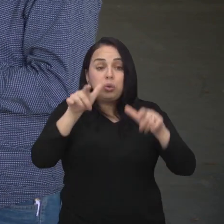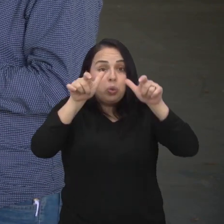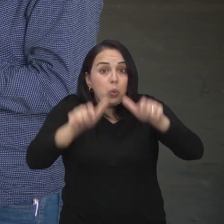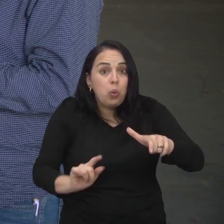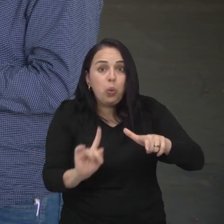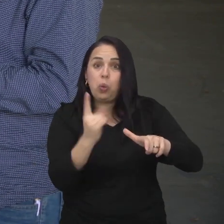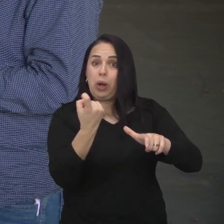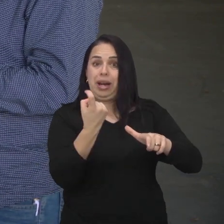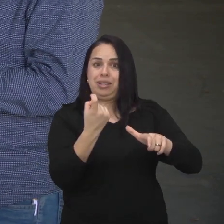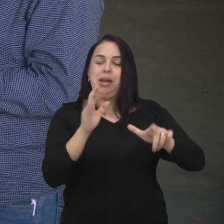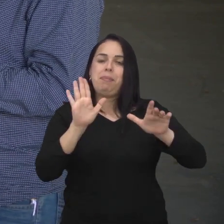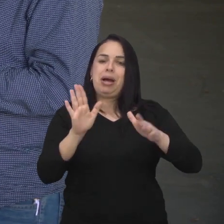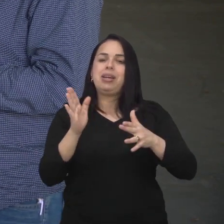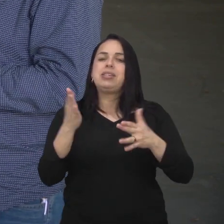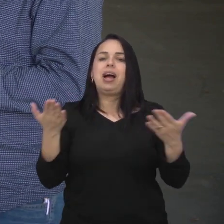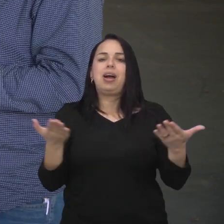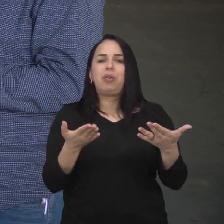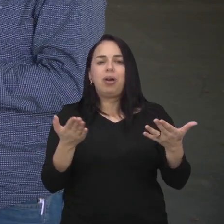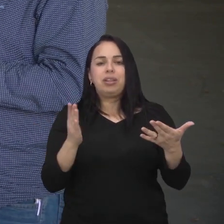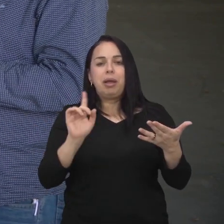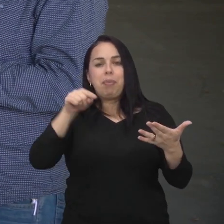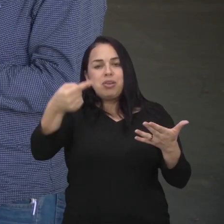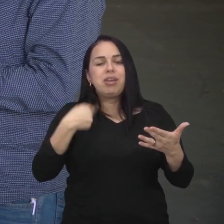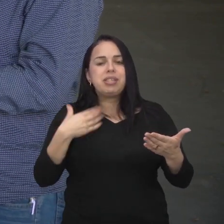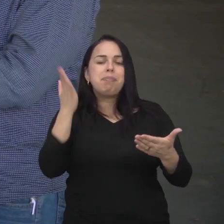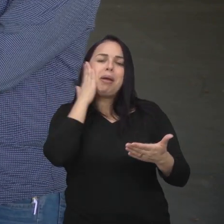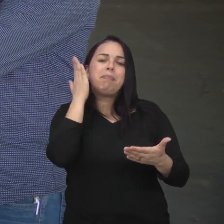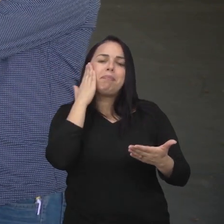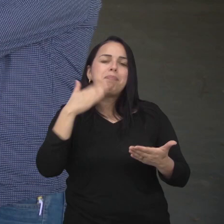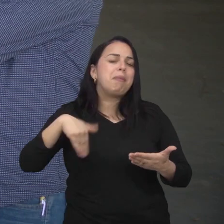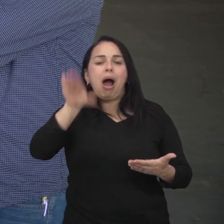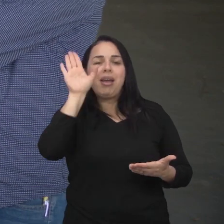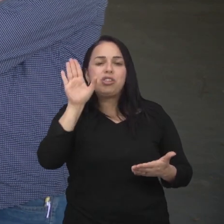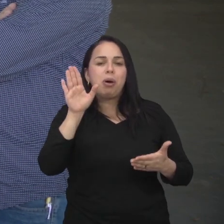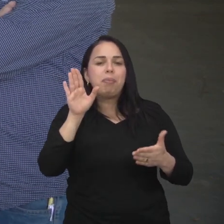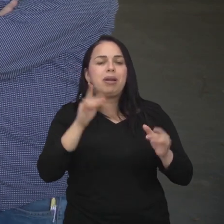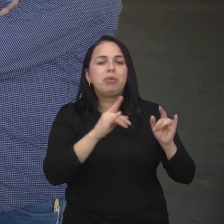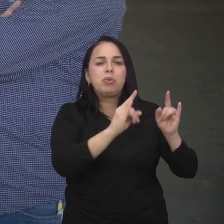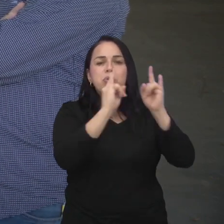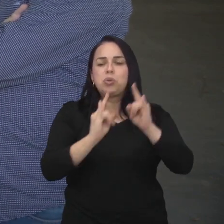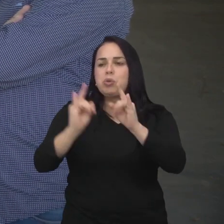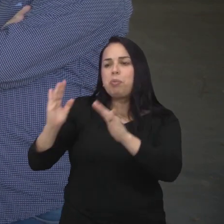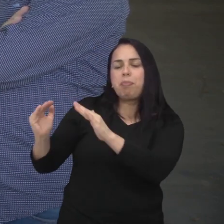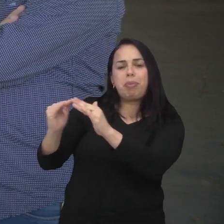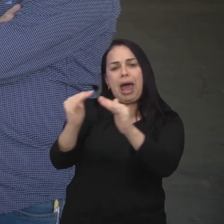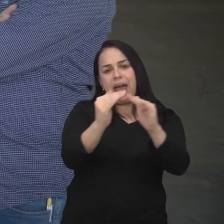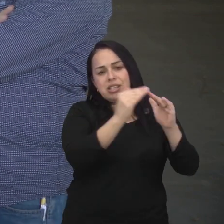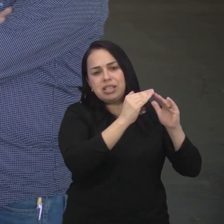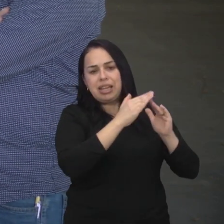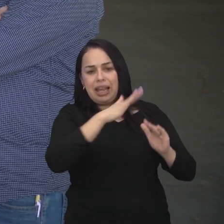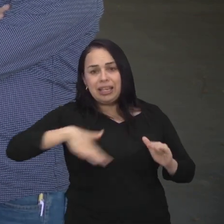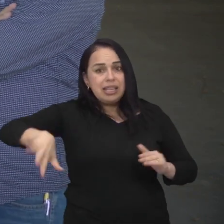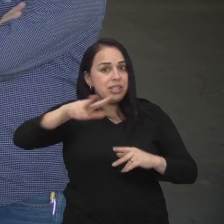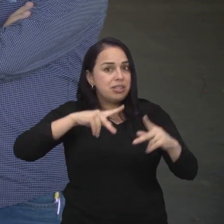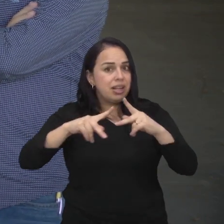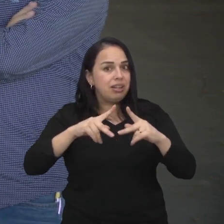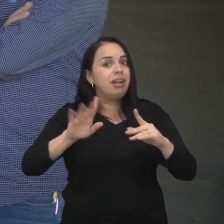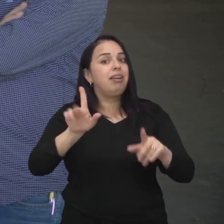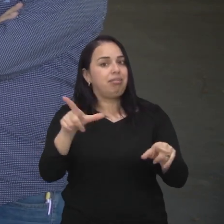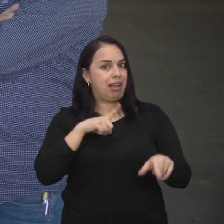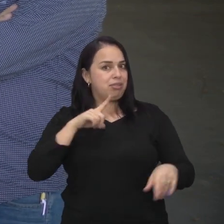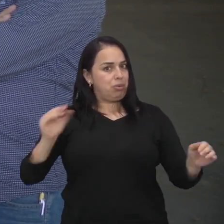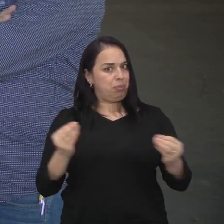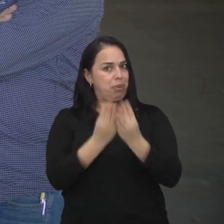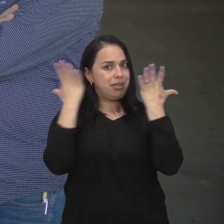um ambiente, mas depois do intervalo a gente vai saber um pouquinho das outras obras arquitetônicas que tem aqui ao longo de toda a cidade de São José.